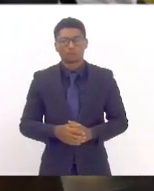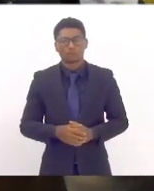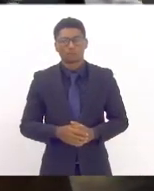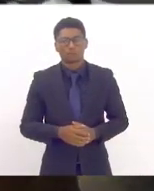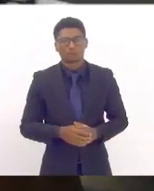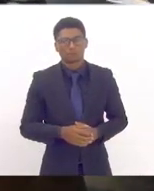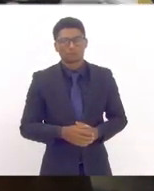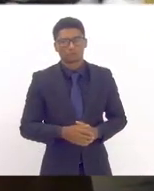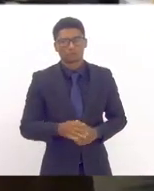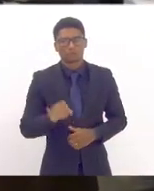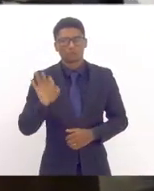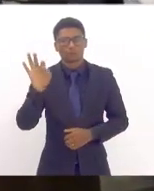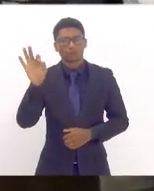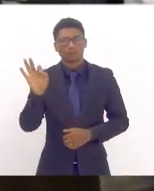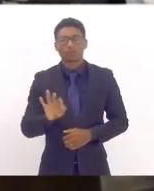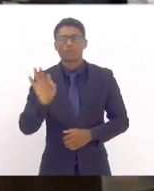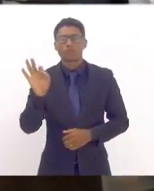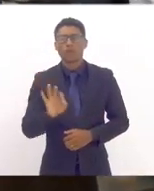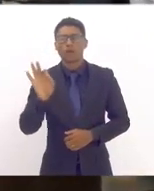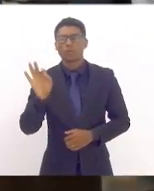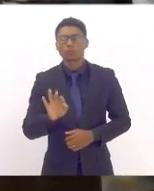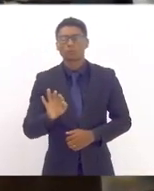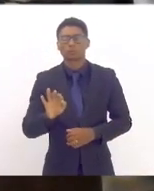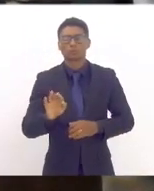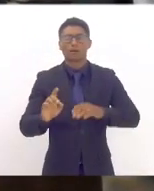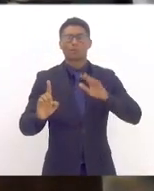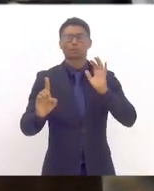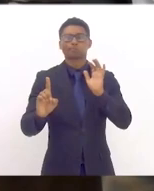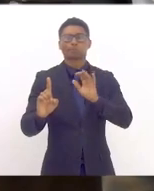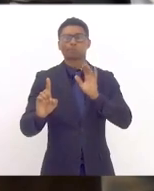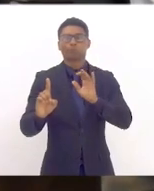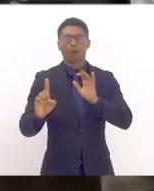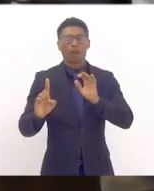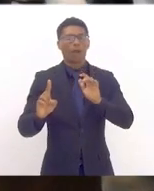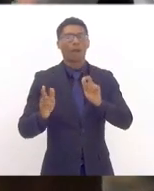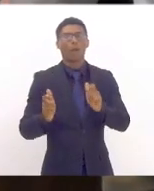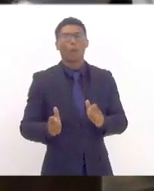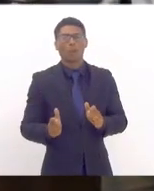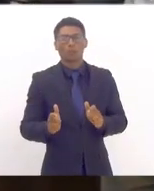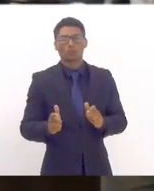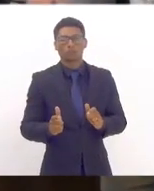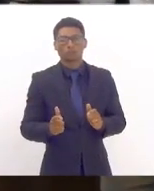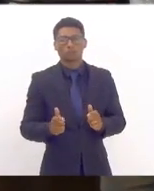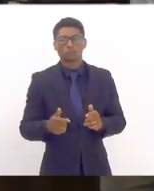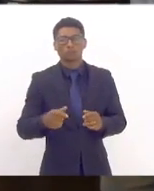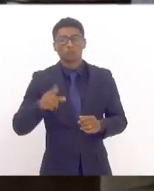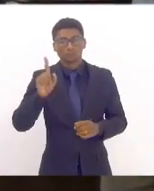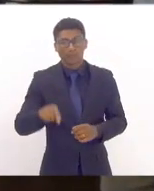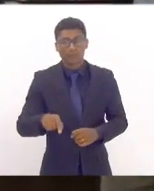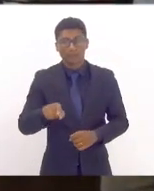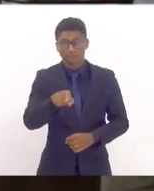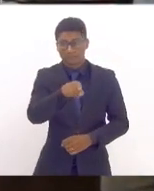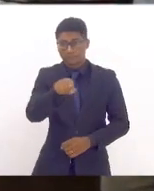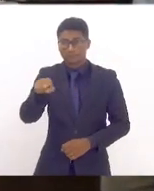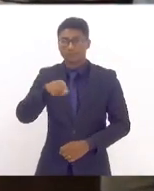o percentual o percentual incide sobre a remuneração